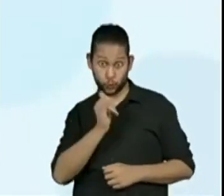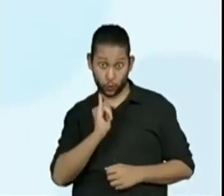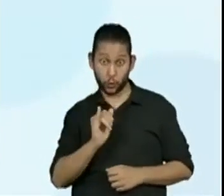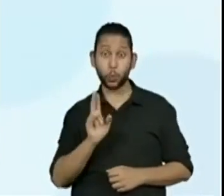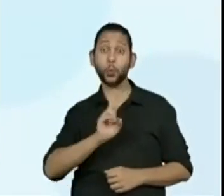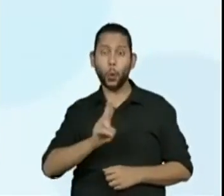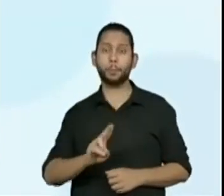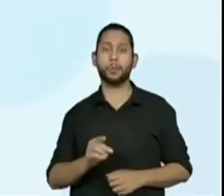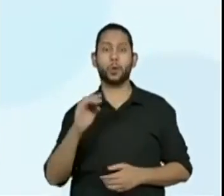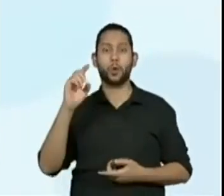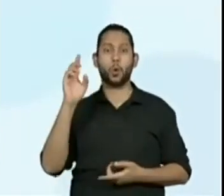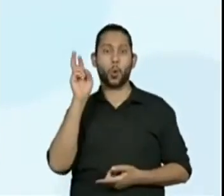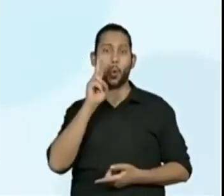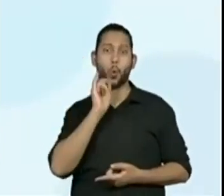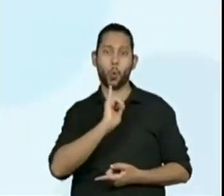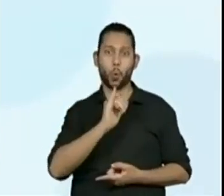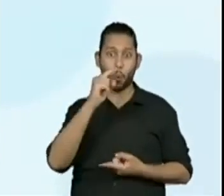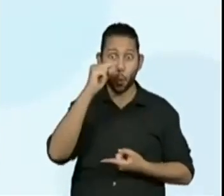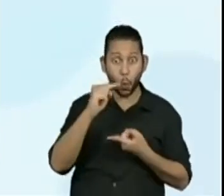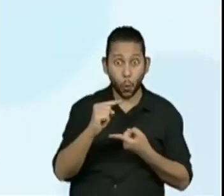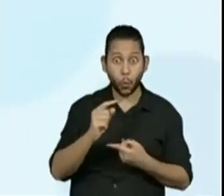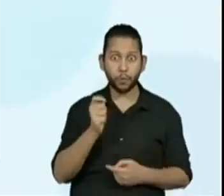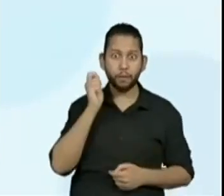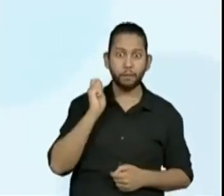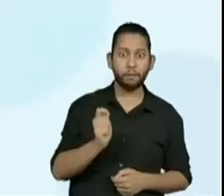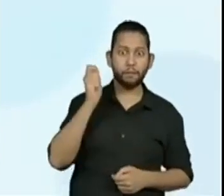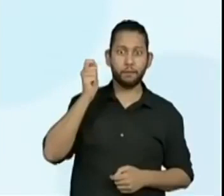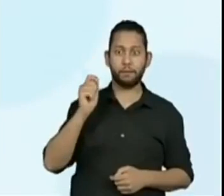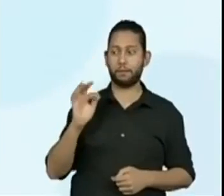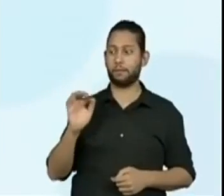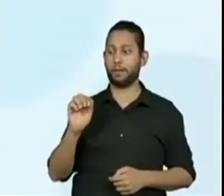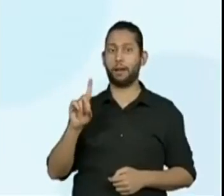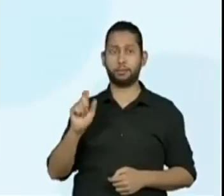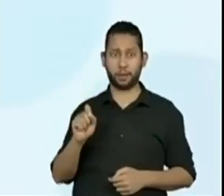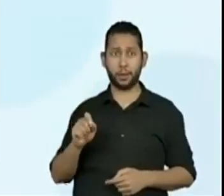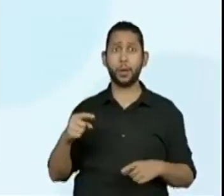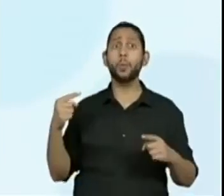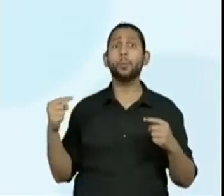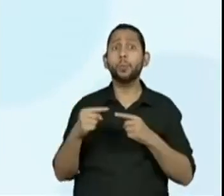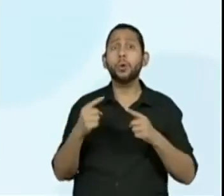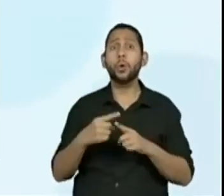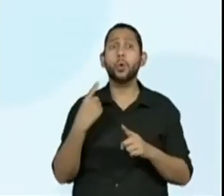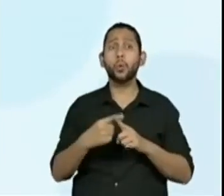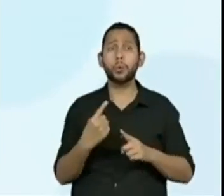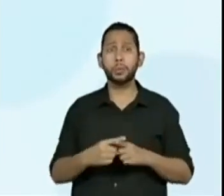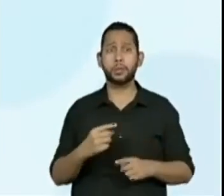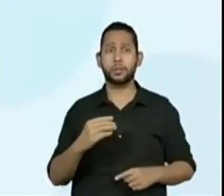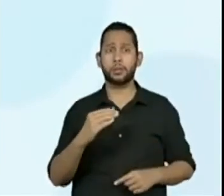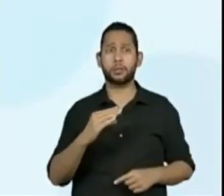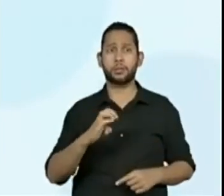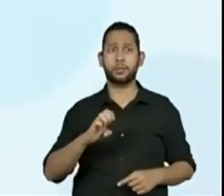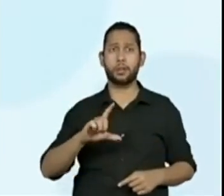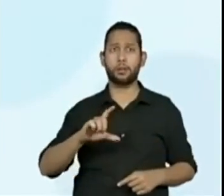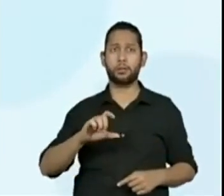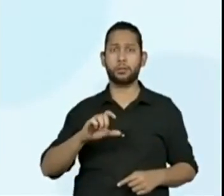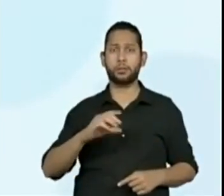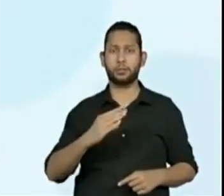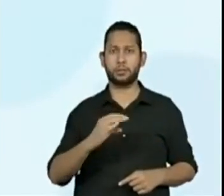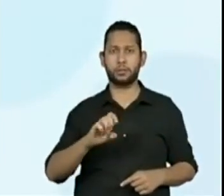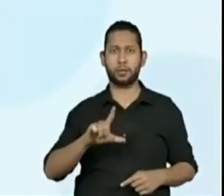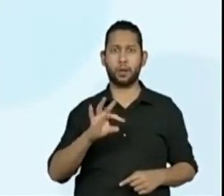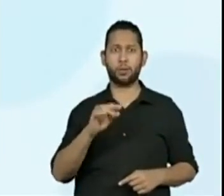de fadas, porque tem origem na cultura céltico-bretã, na qual a fada, um